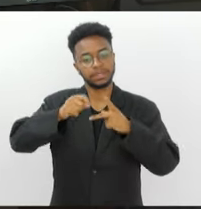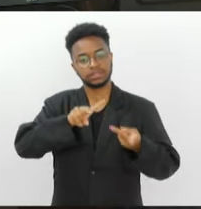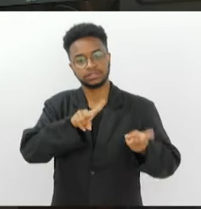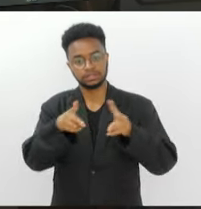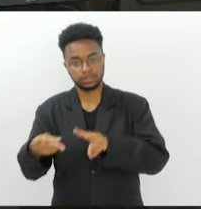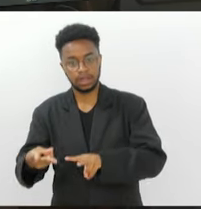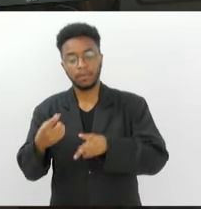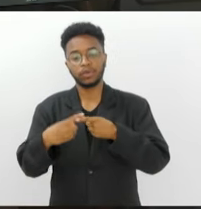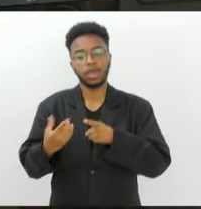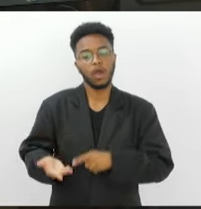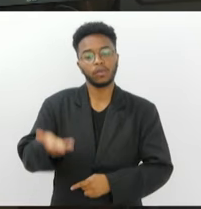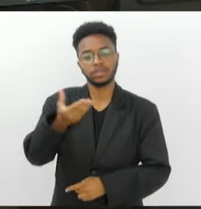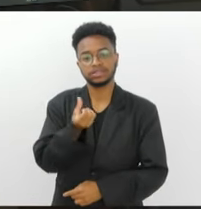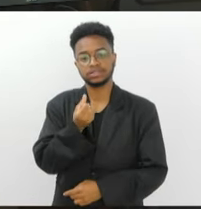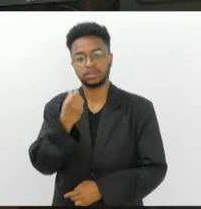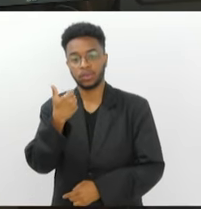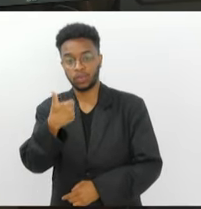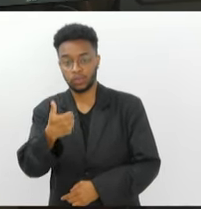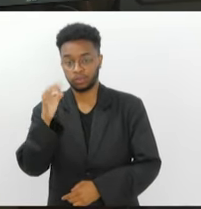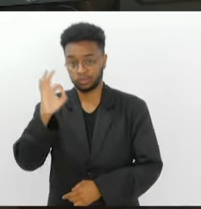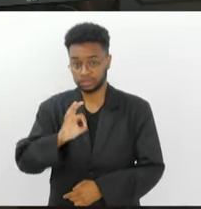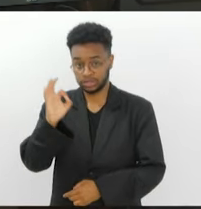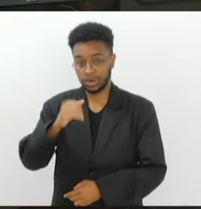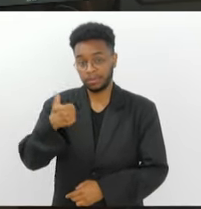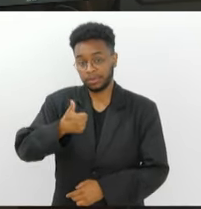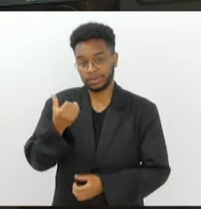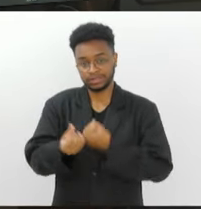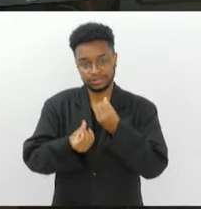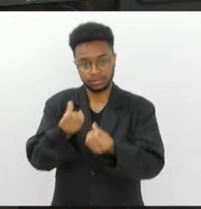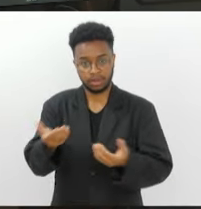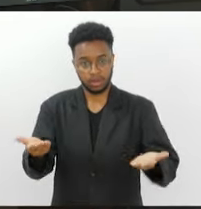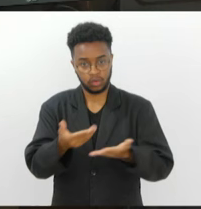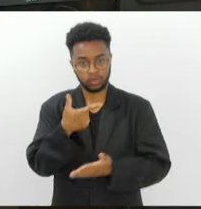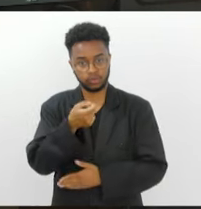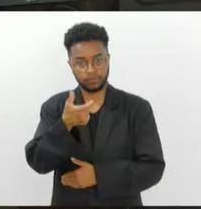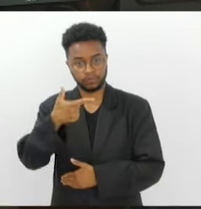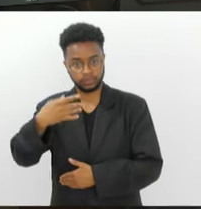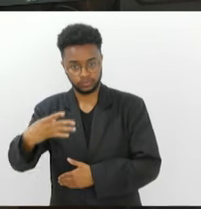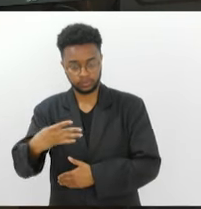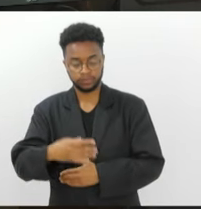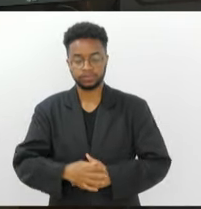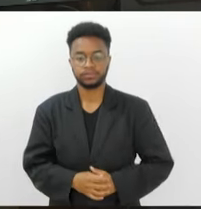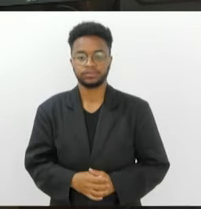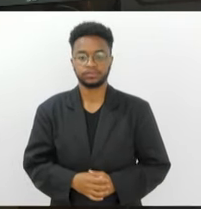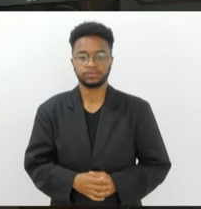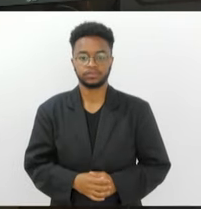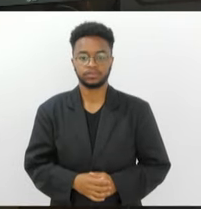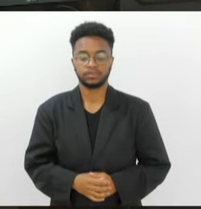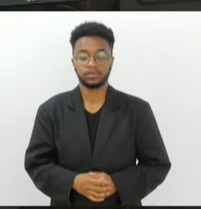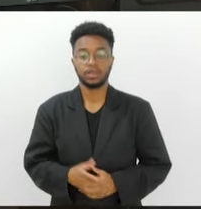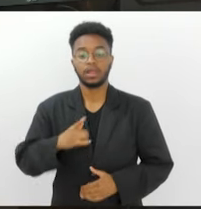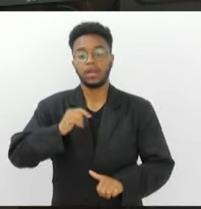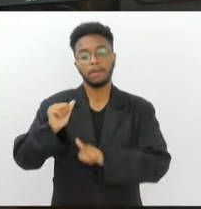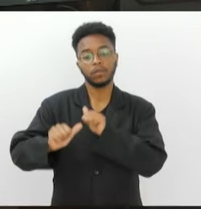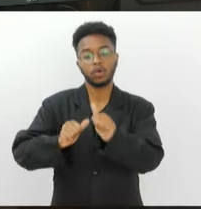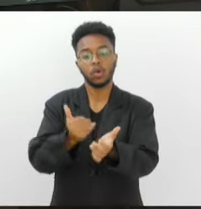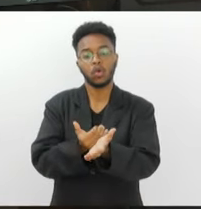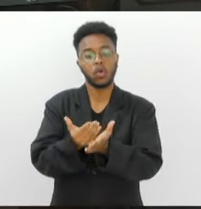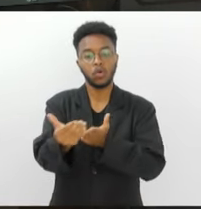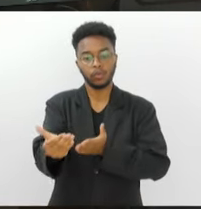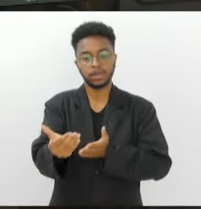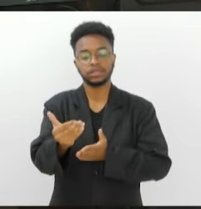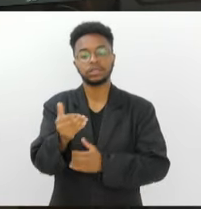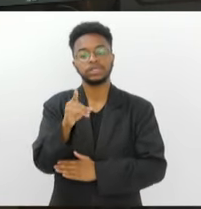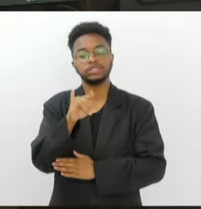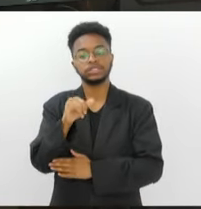cresceram 61% no primeiro semestre deste ano, segundo a Federação Brasileira de Bancos. As mudanças passam a valer a